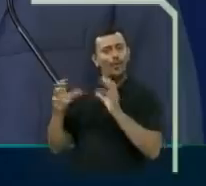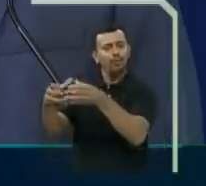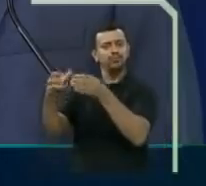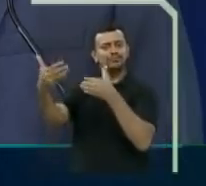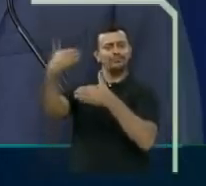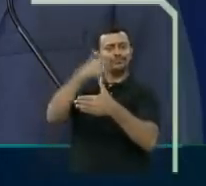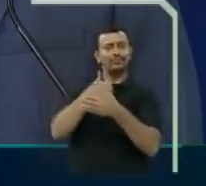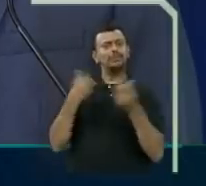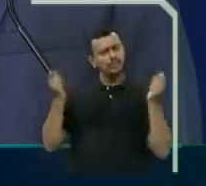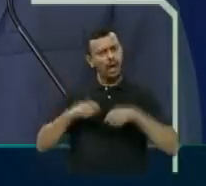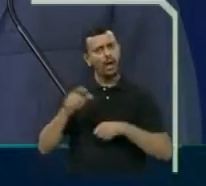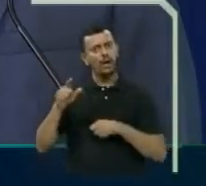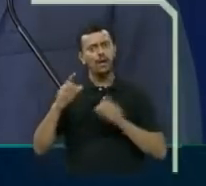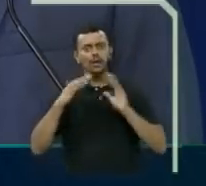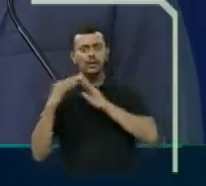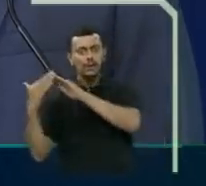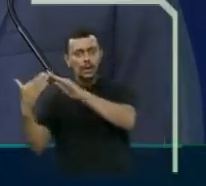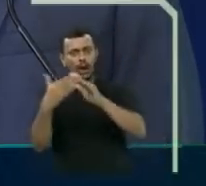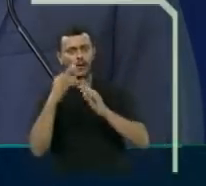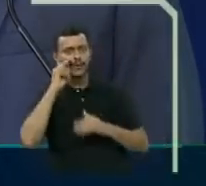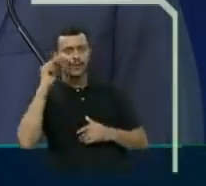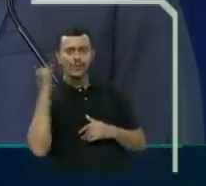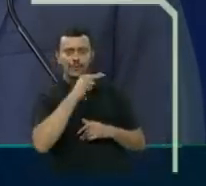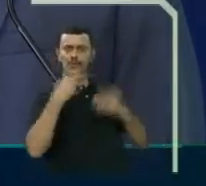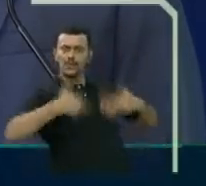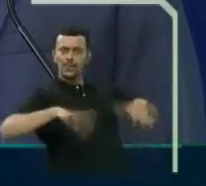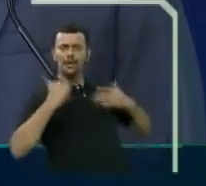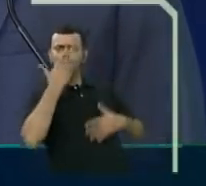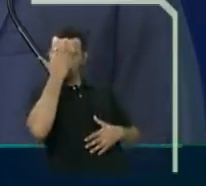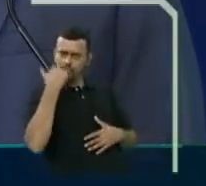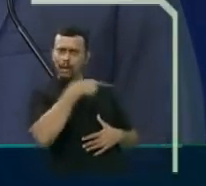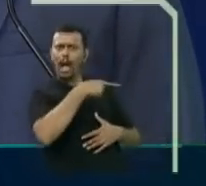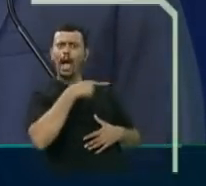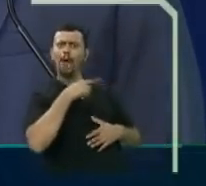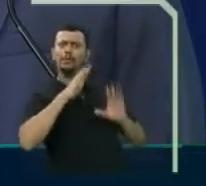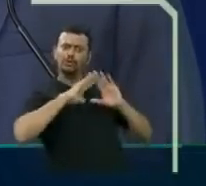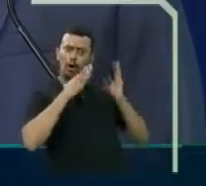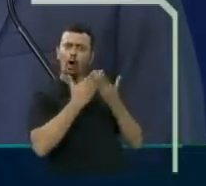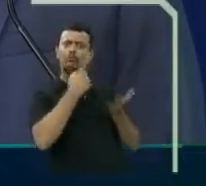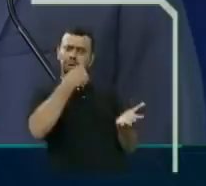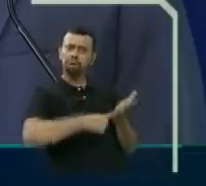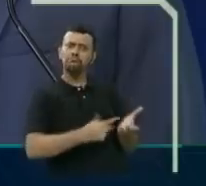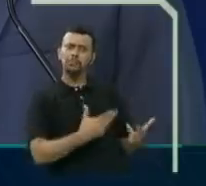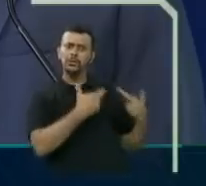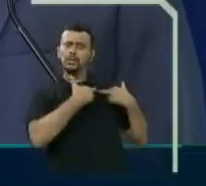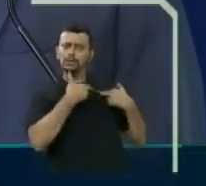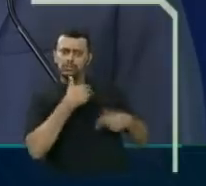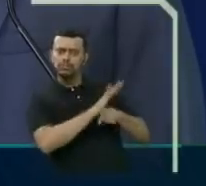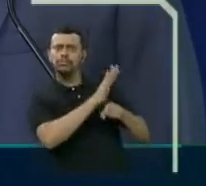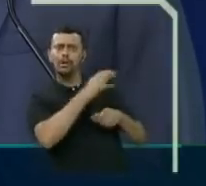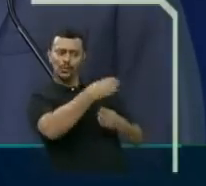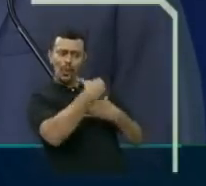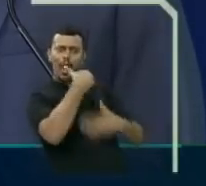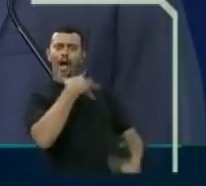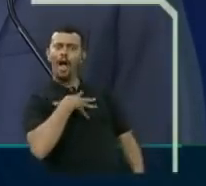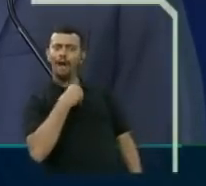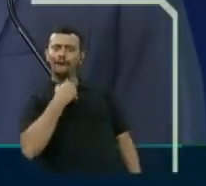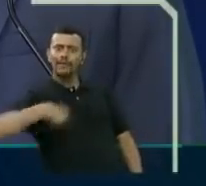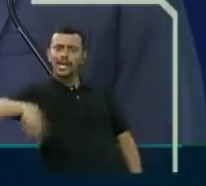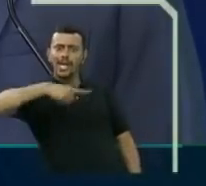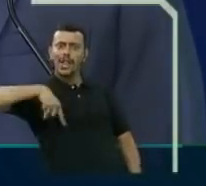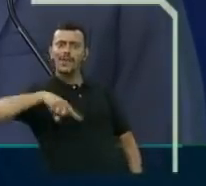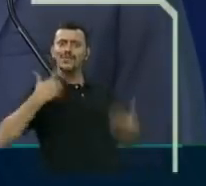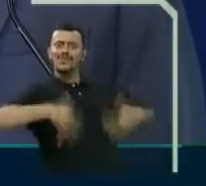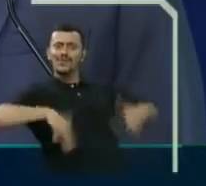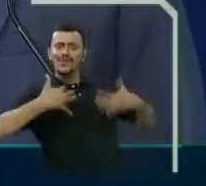o compromisso que a escola tem com a educação de seus filhos. Esta é uma variável fundamental se nós queremos a adesão